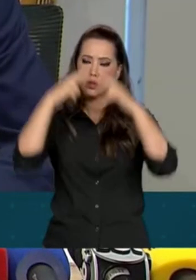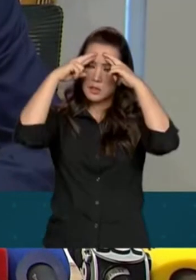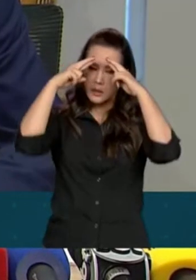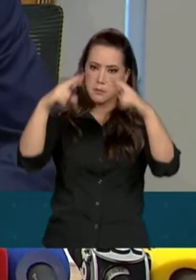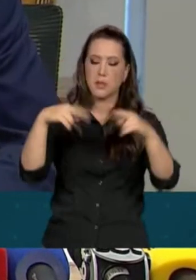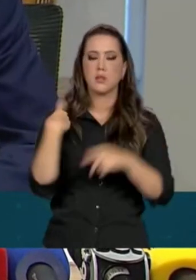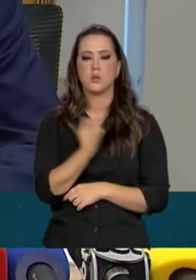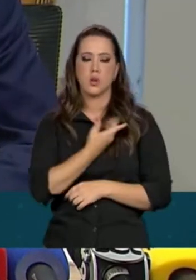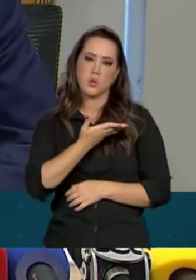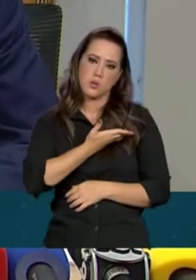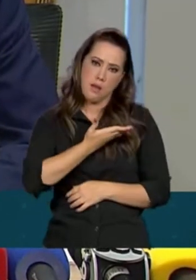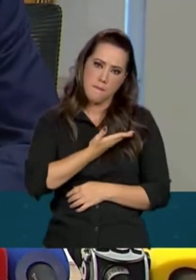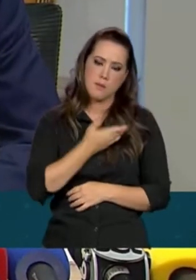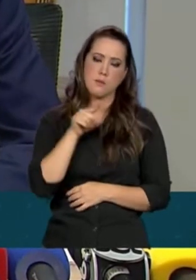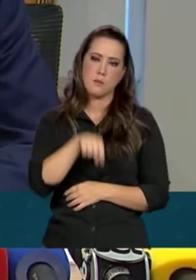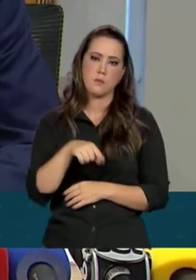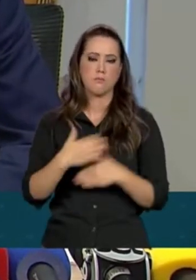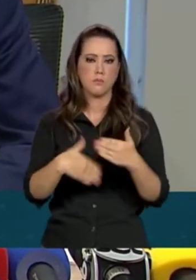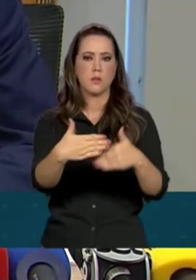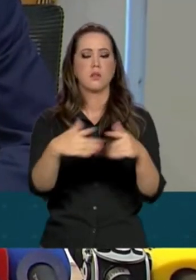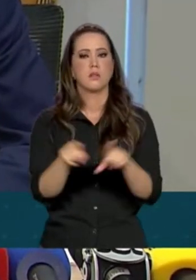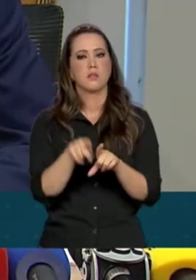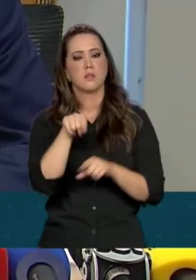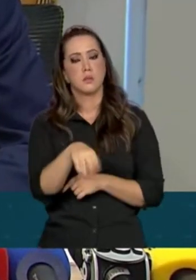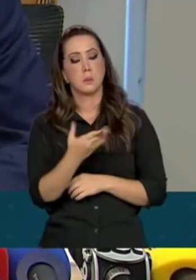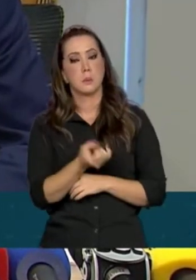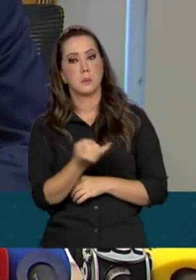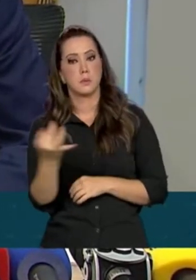nossos amigos e parceiros nessas empreitadas, noruegueses,